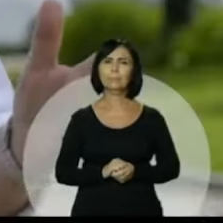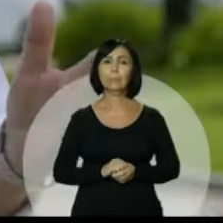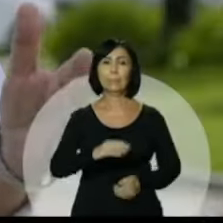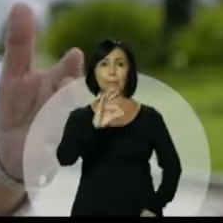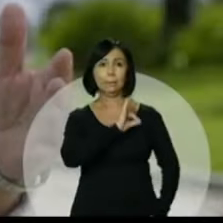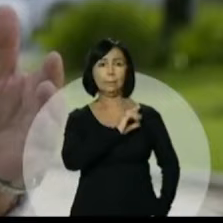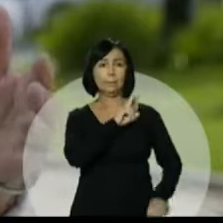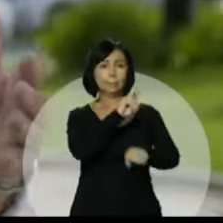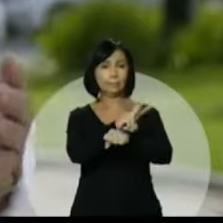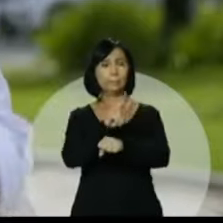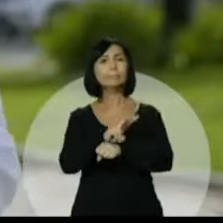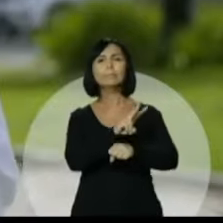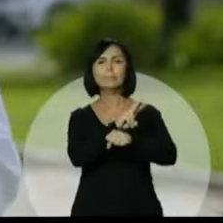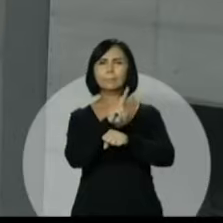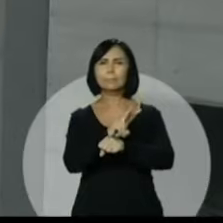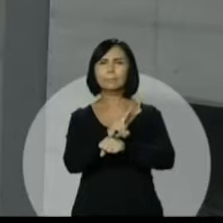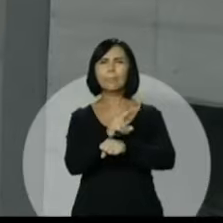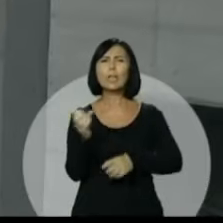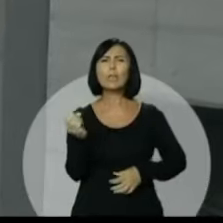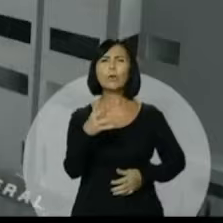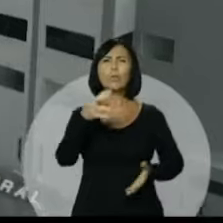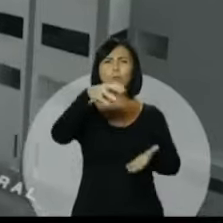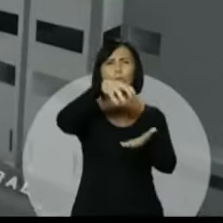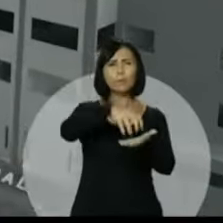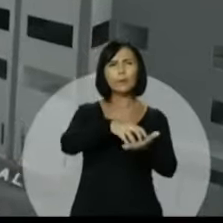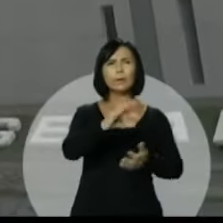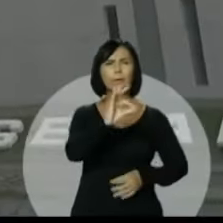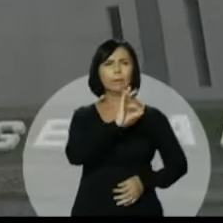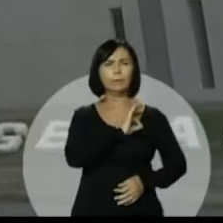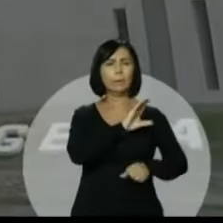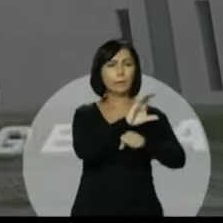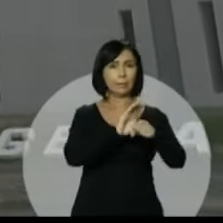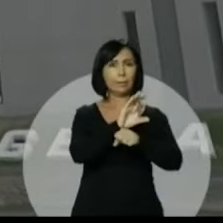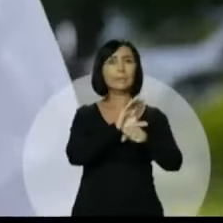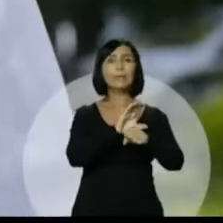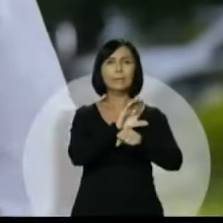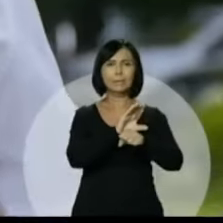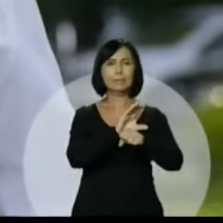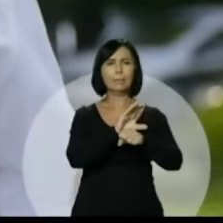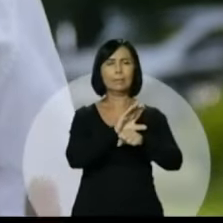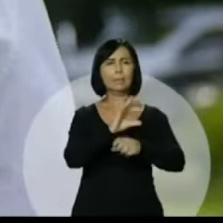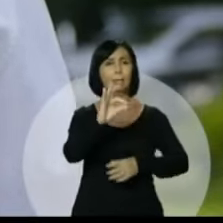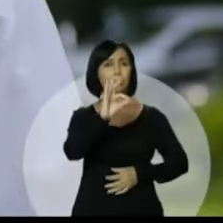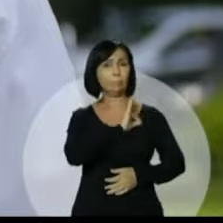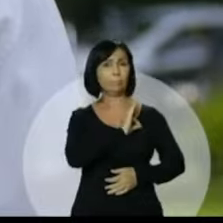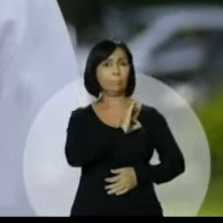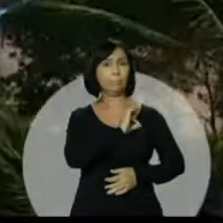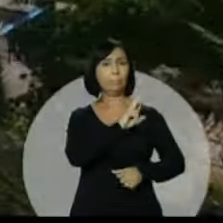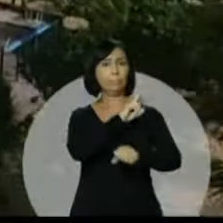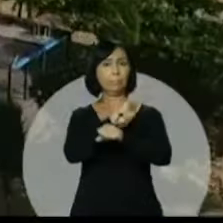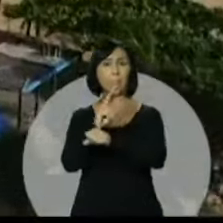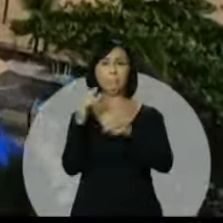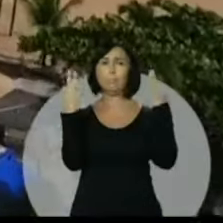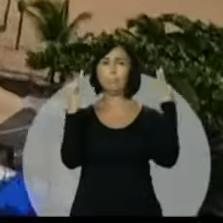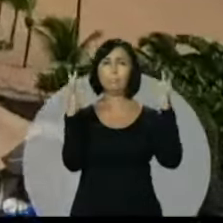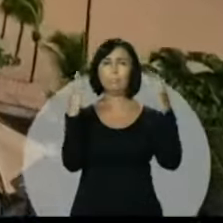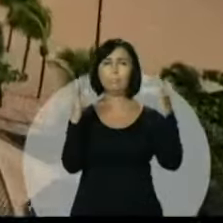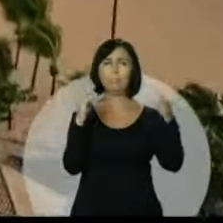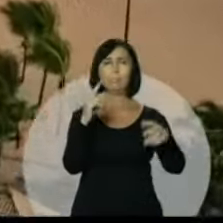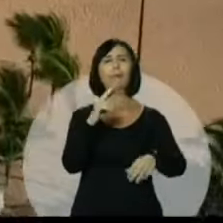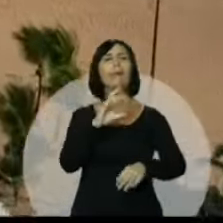Na área de segurança pública, instalamos um novo comando geral da PM em Cabedelo. Construímos o batalhão de apoio ao turista